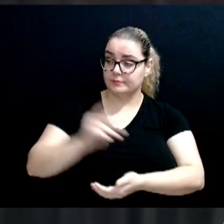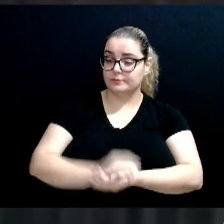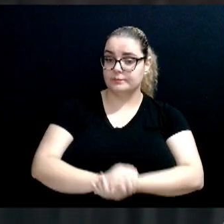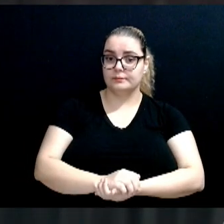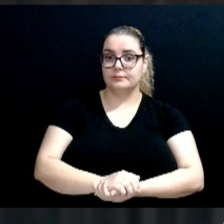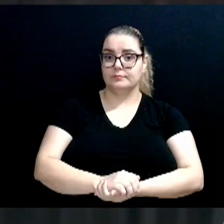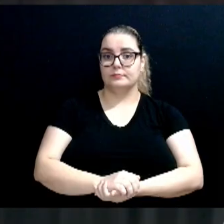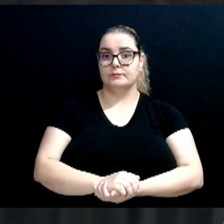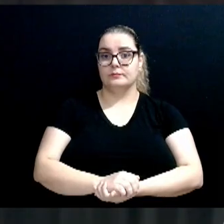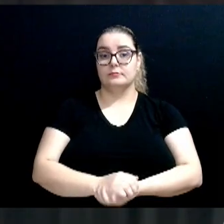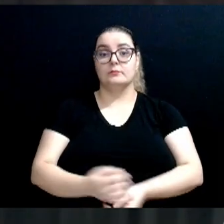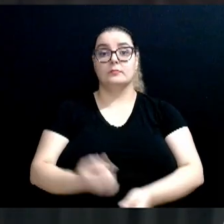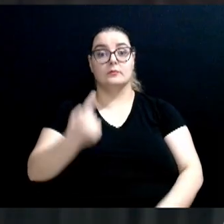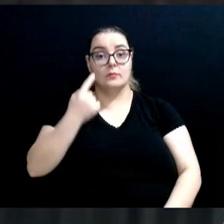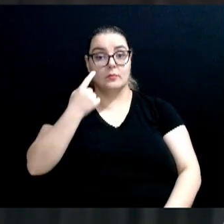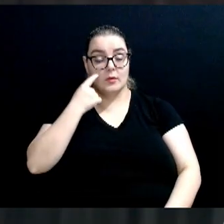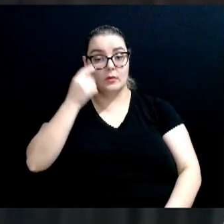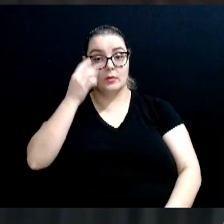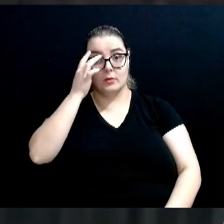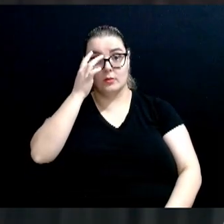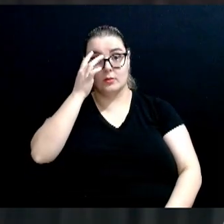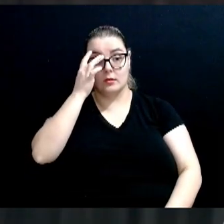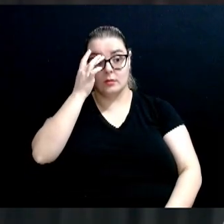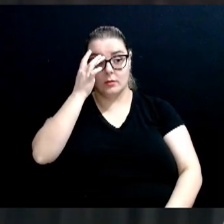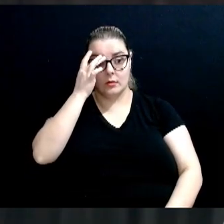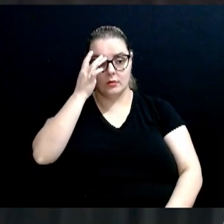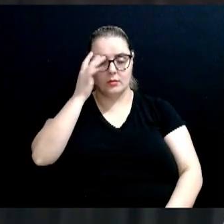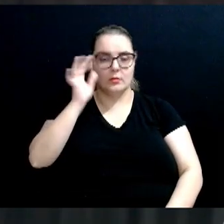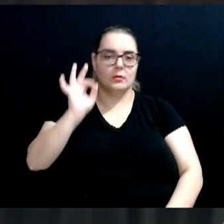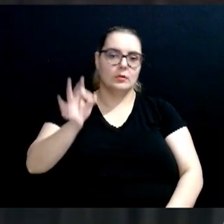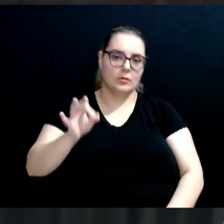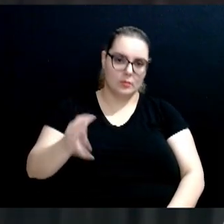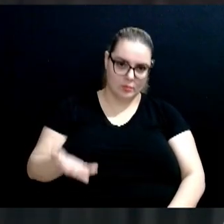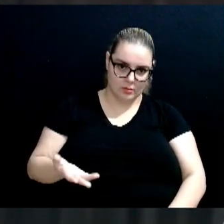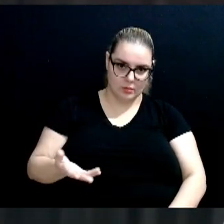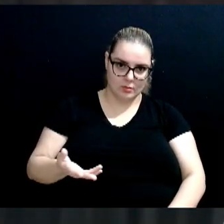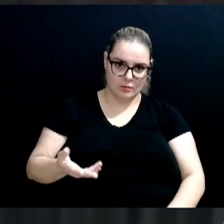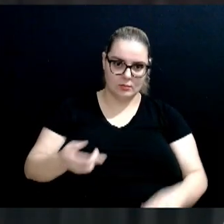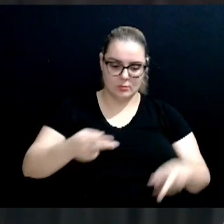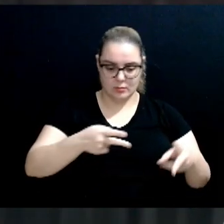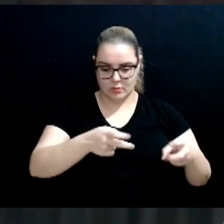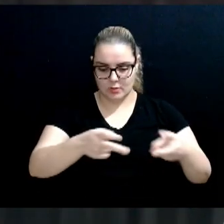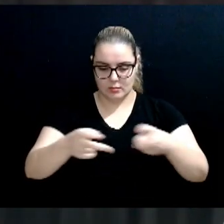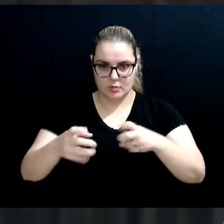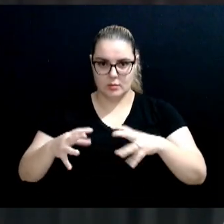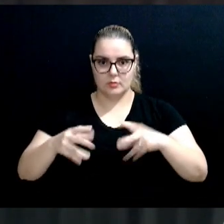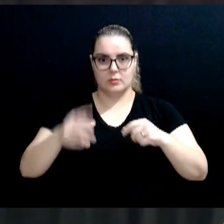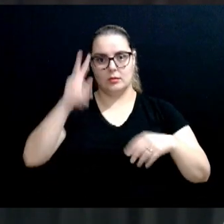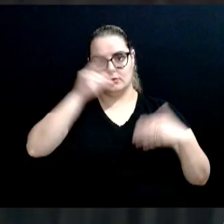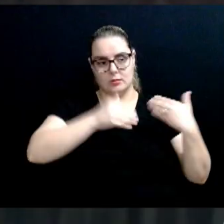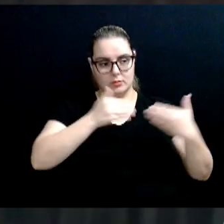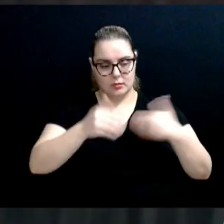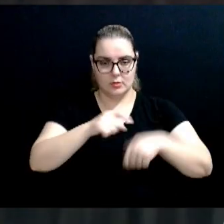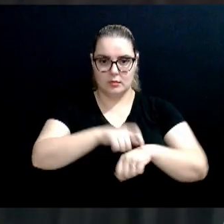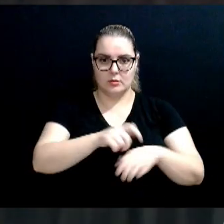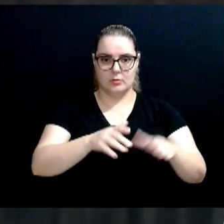Olha, com certeza, né, assim, olhando pelo todo o histórico, o cenário, ela